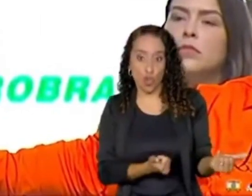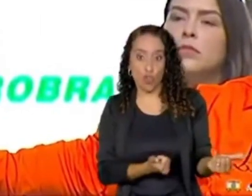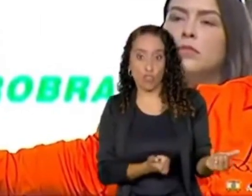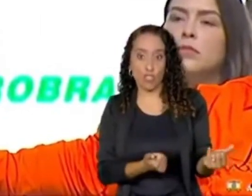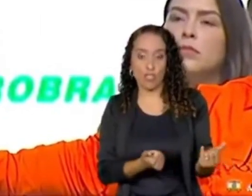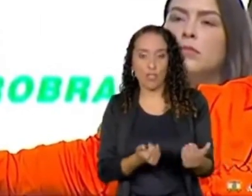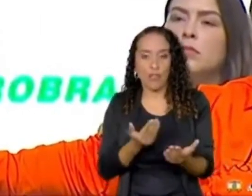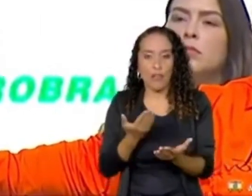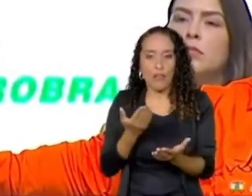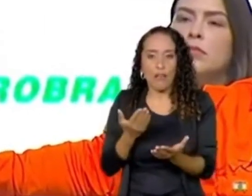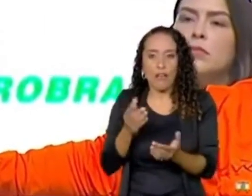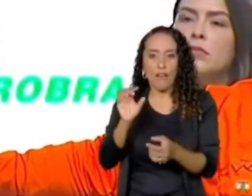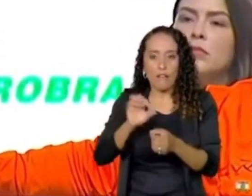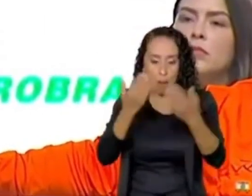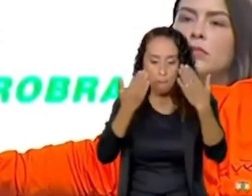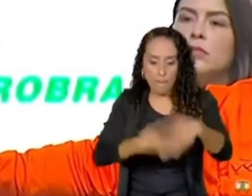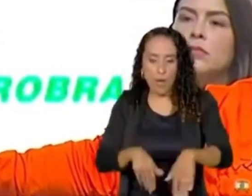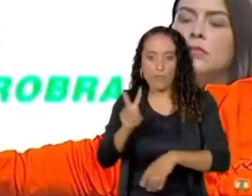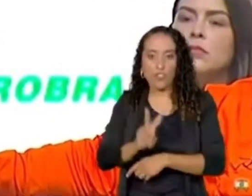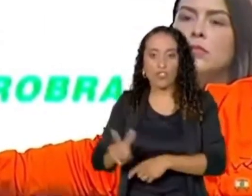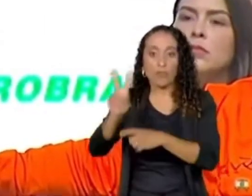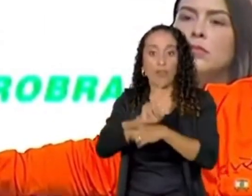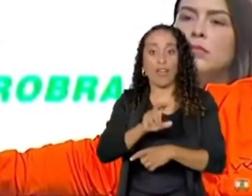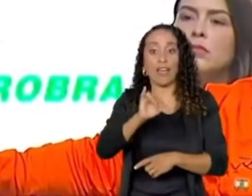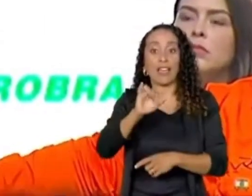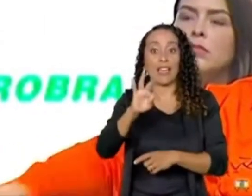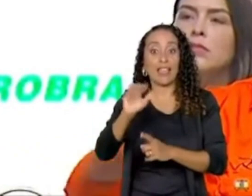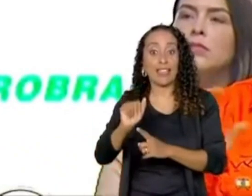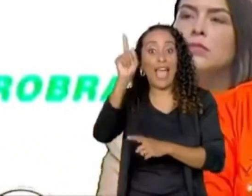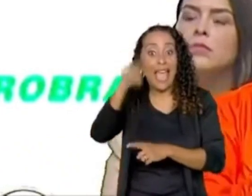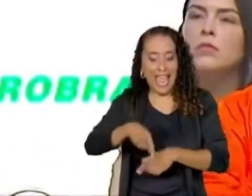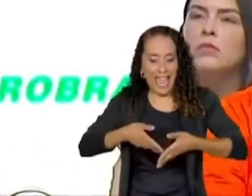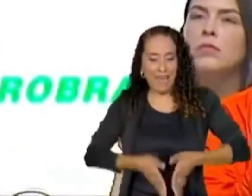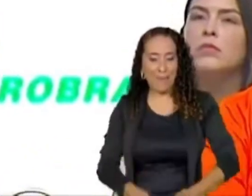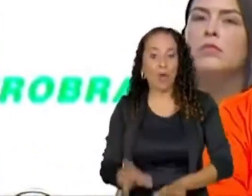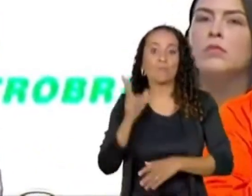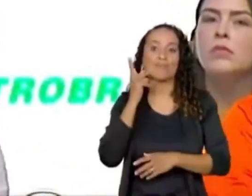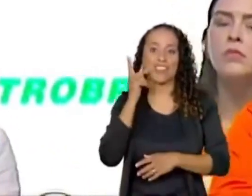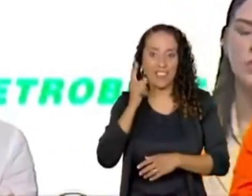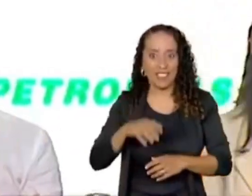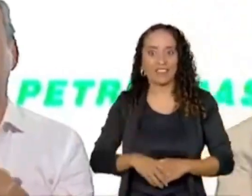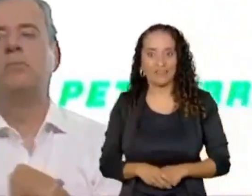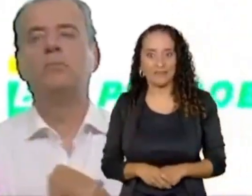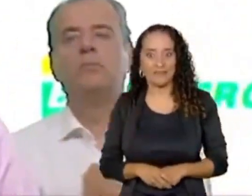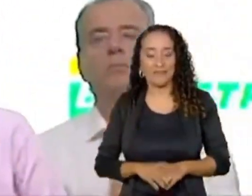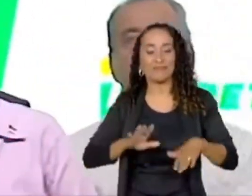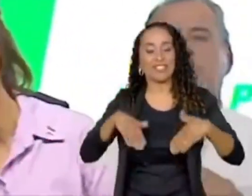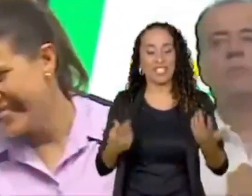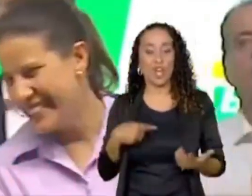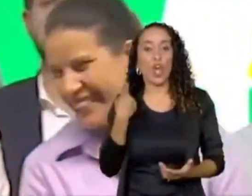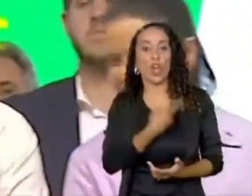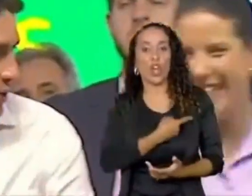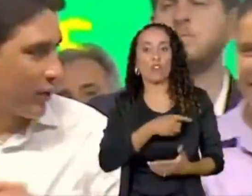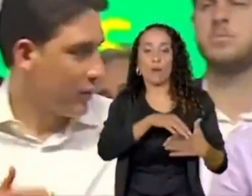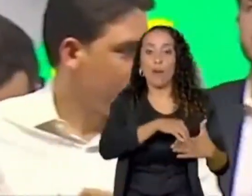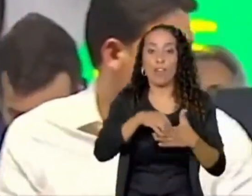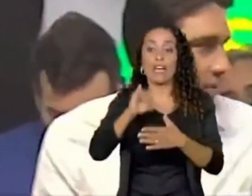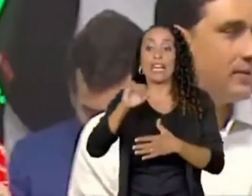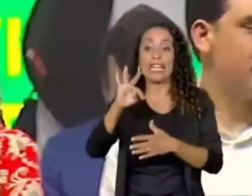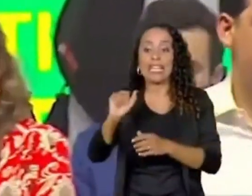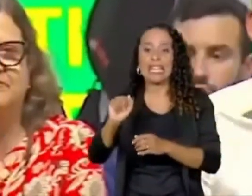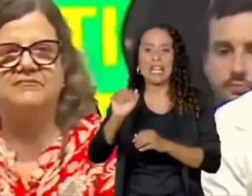vestibular para ir para o ITA são cearenses. Então nós vamos levar o ITA, mas não vamos parar por